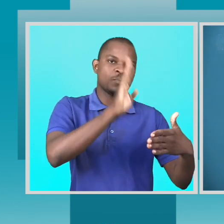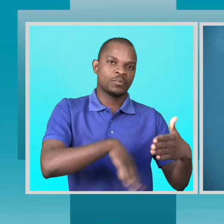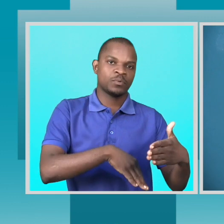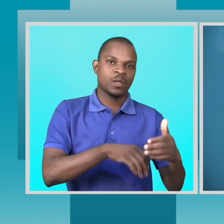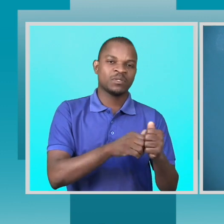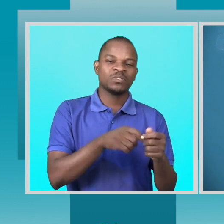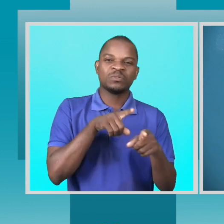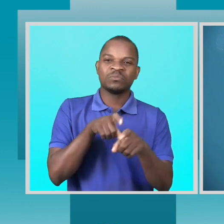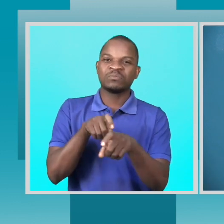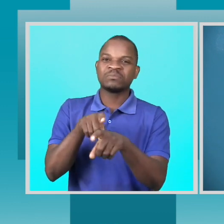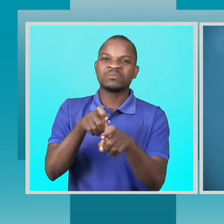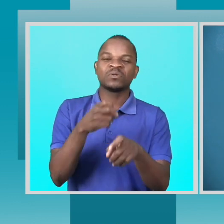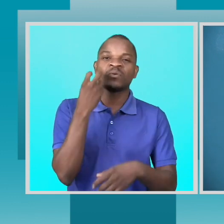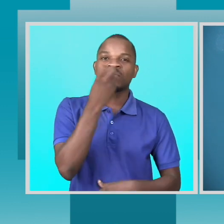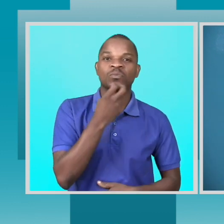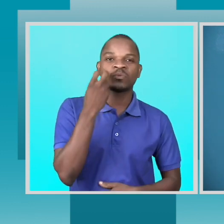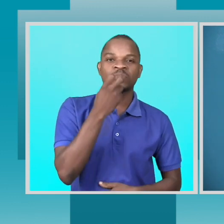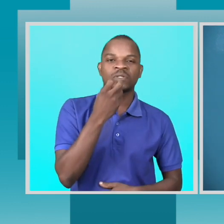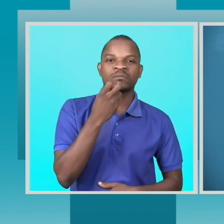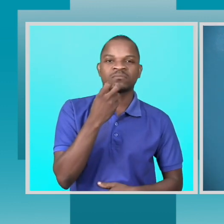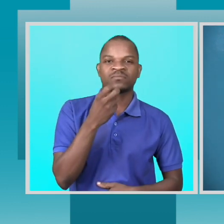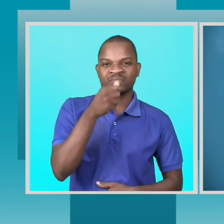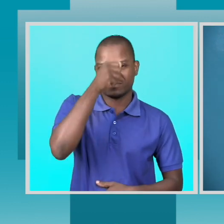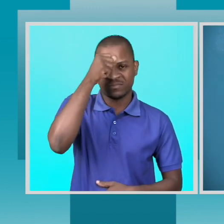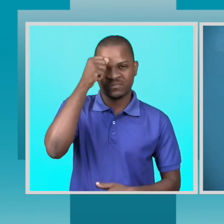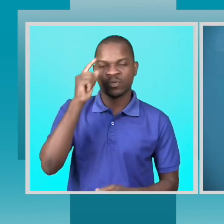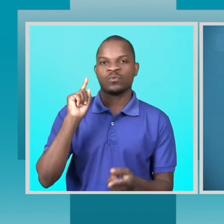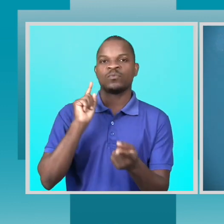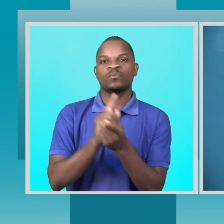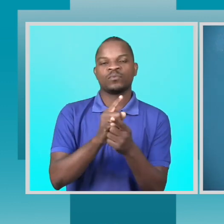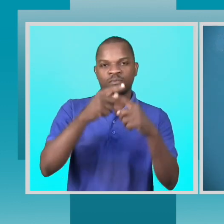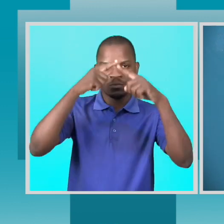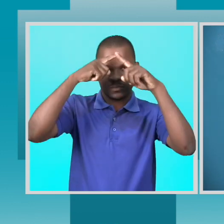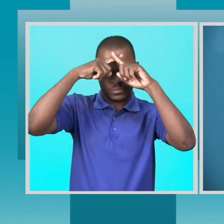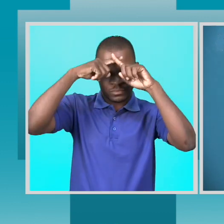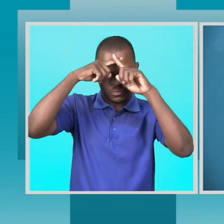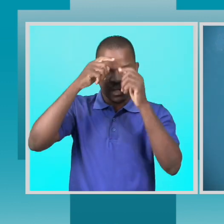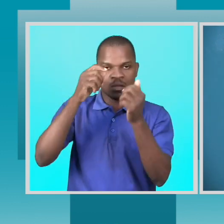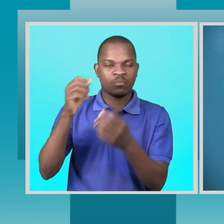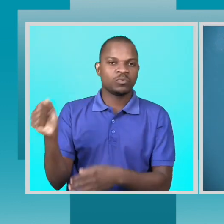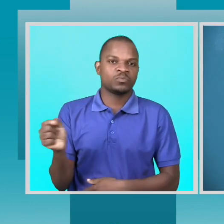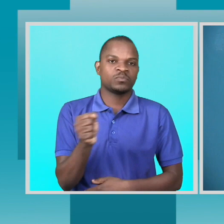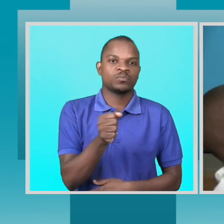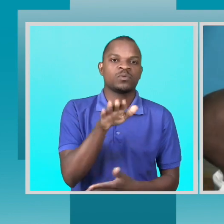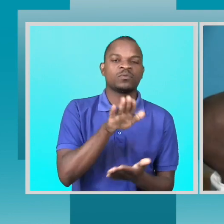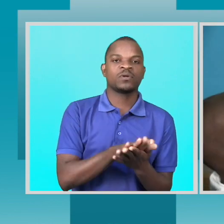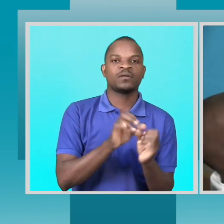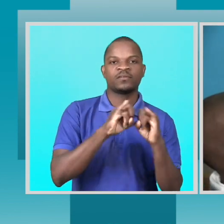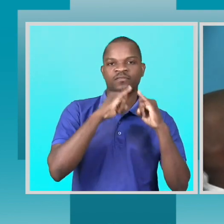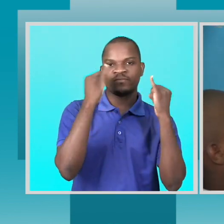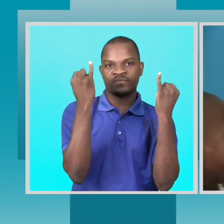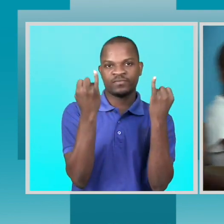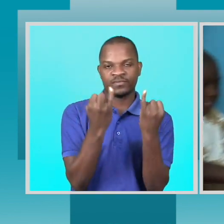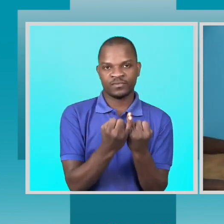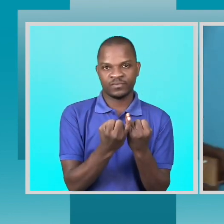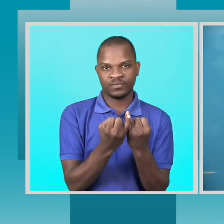comecei a seguir o caminho, se encontrei com a polícia. Me trouxeram aqui. Vamos falar